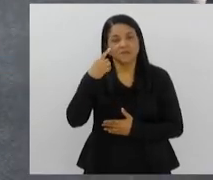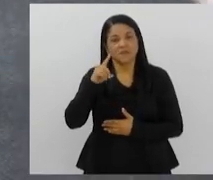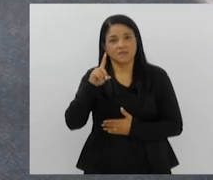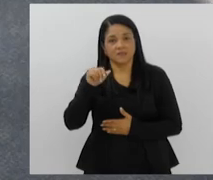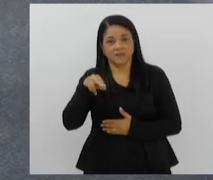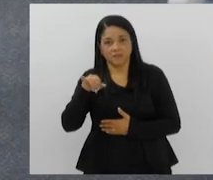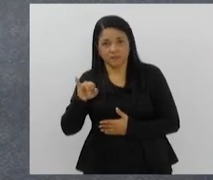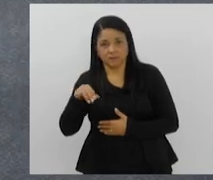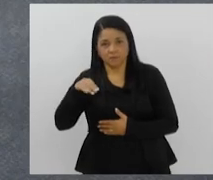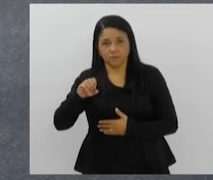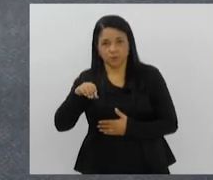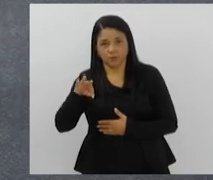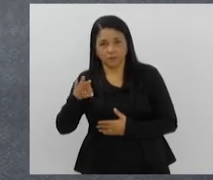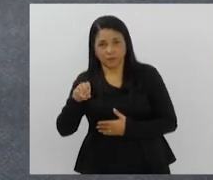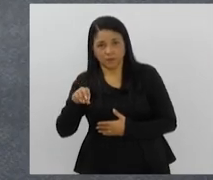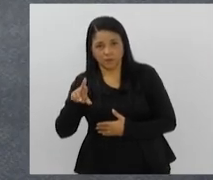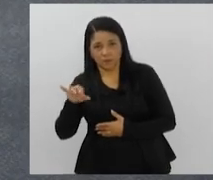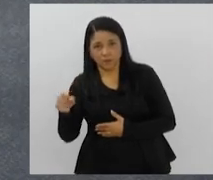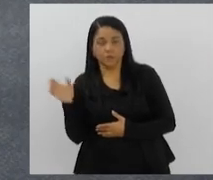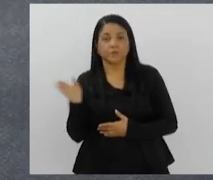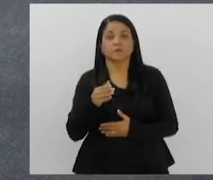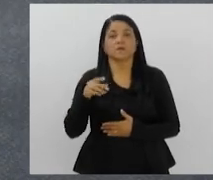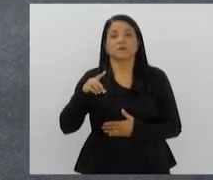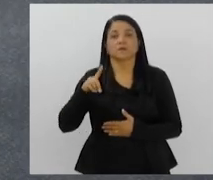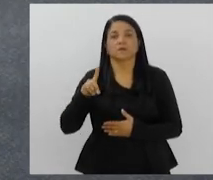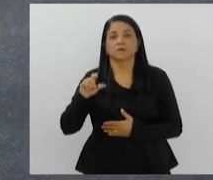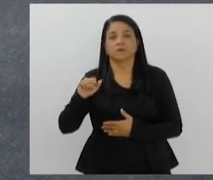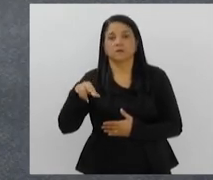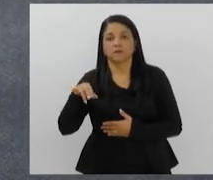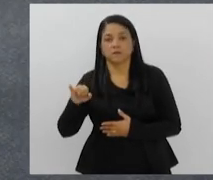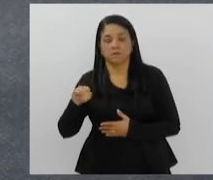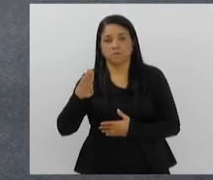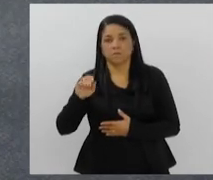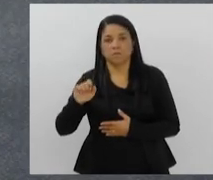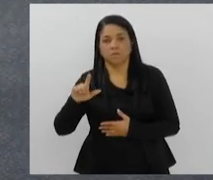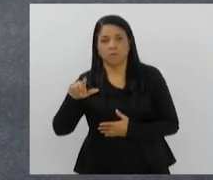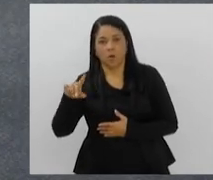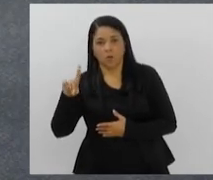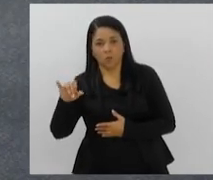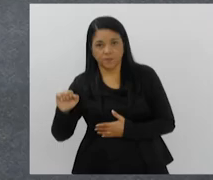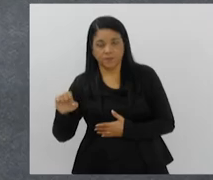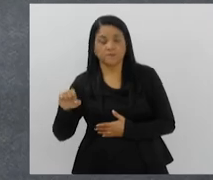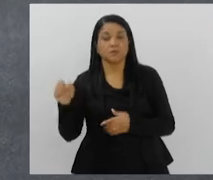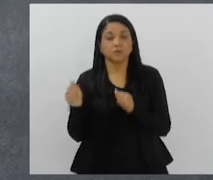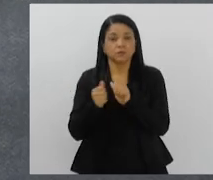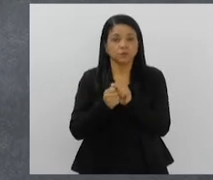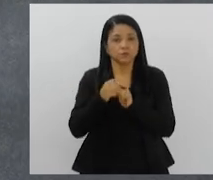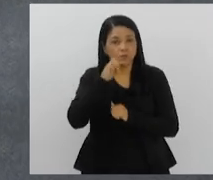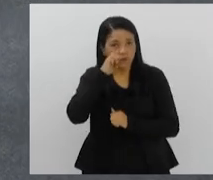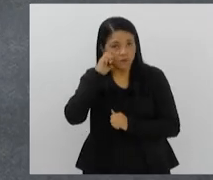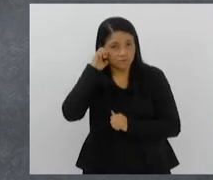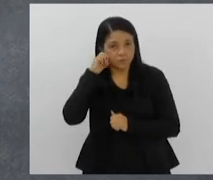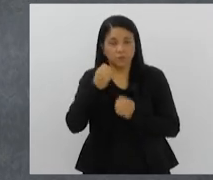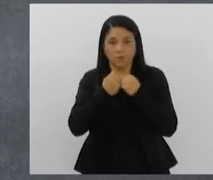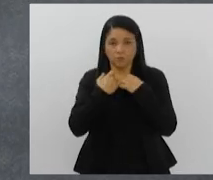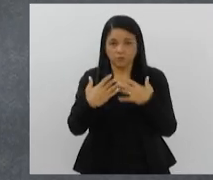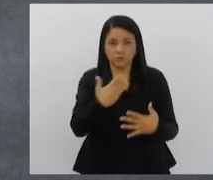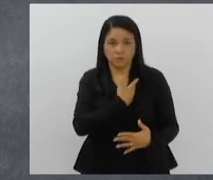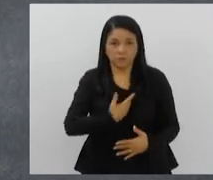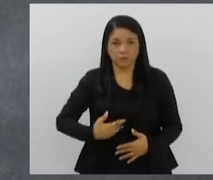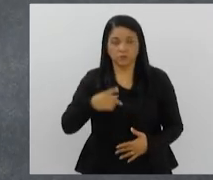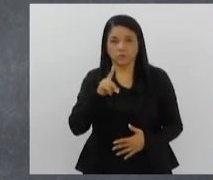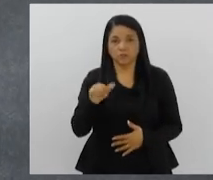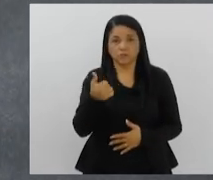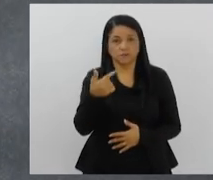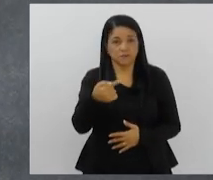fez, junto das nossas comissões, comissões do trabalho, direitos humanos, e também com a deputada Élica, uma audiência pública no dia 17 de